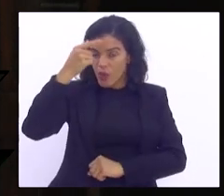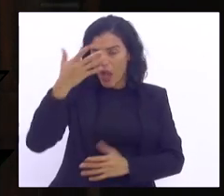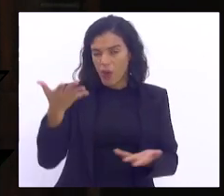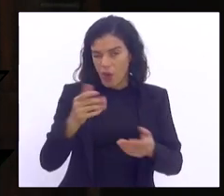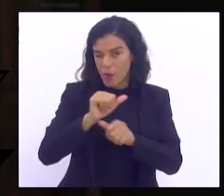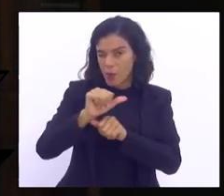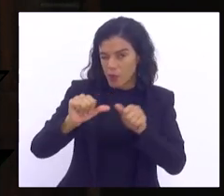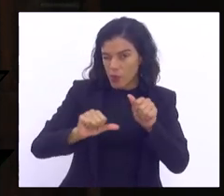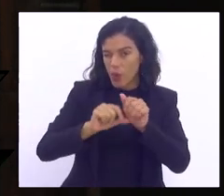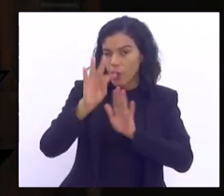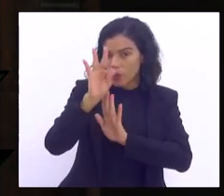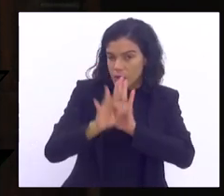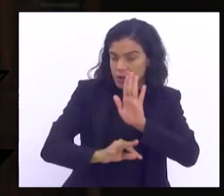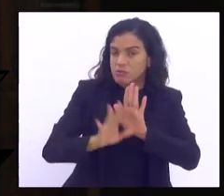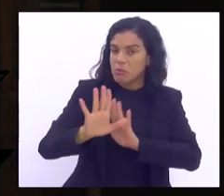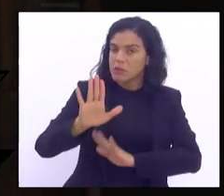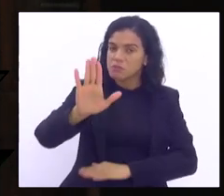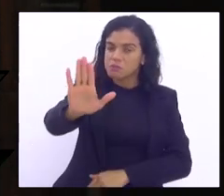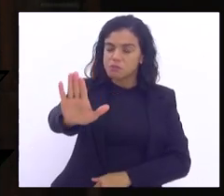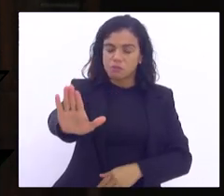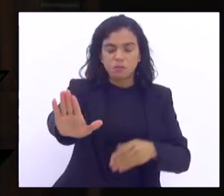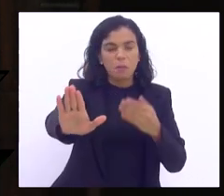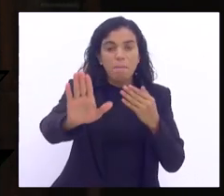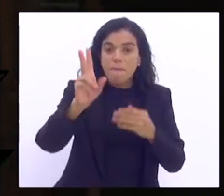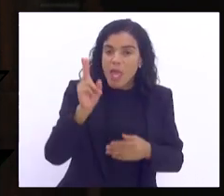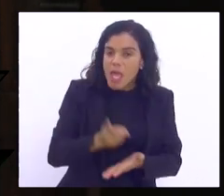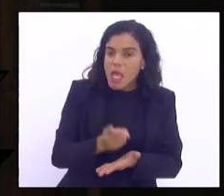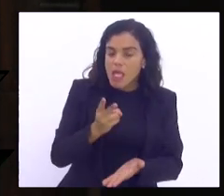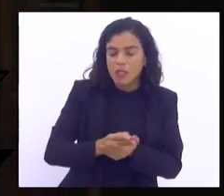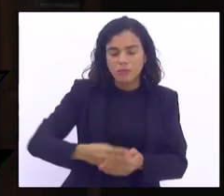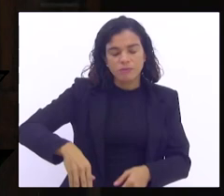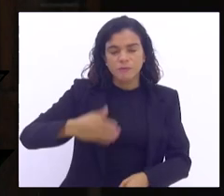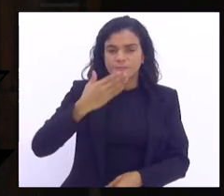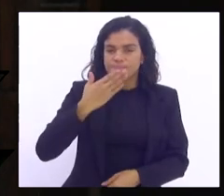pouquinho, mas é esse o juramento que eles sempre faziam.